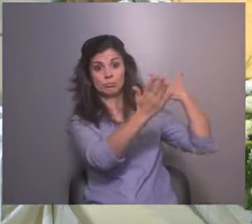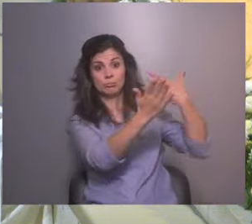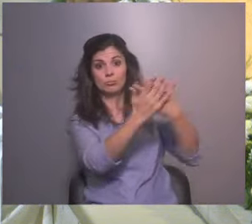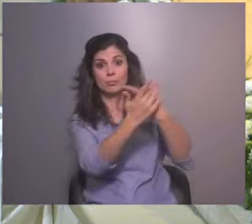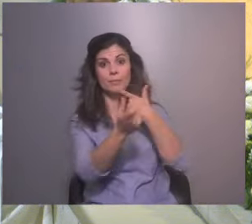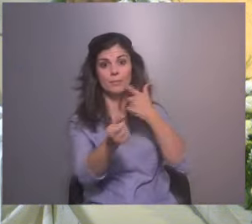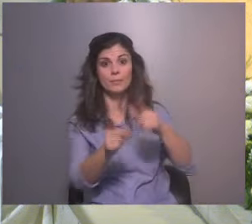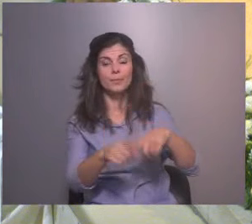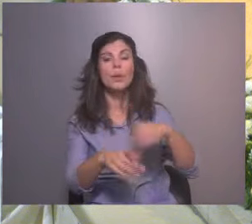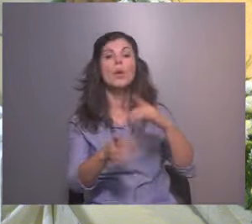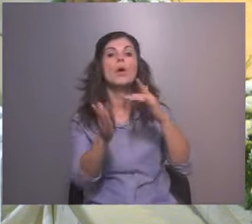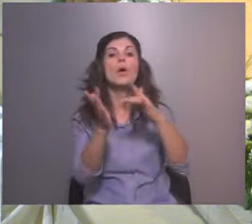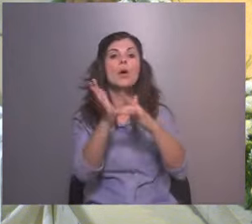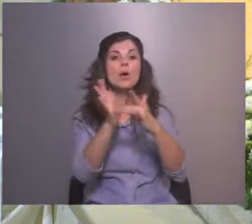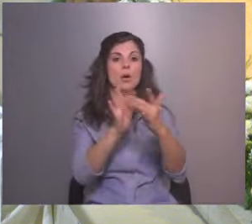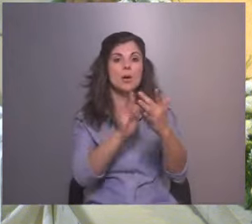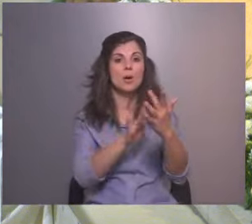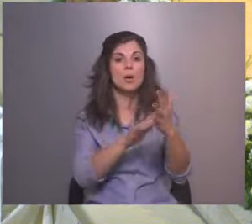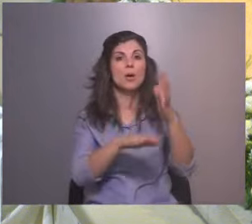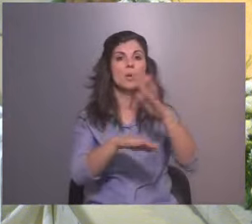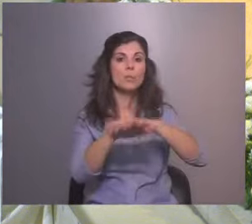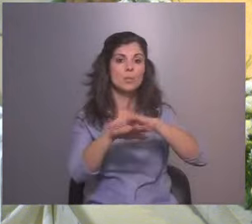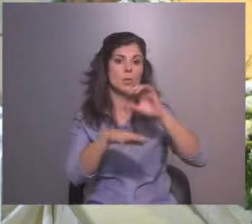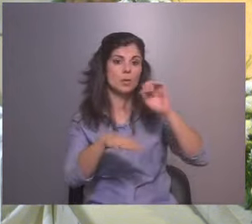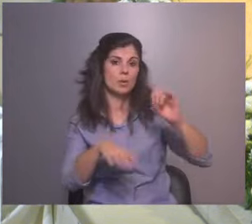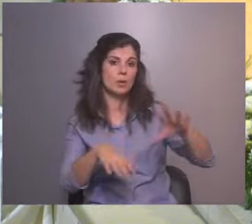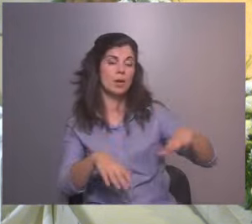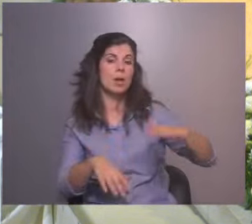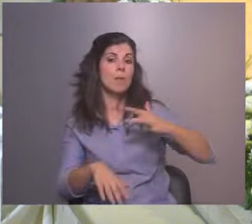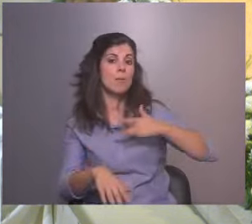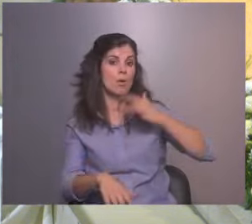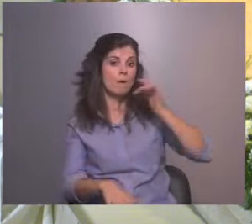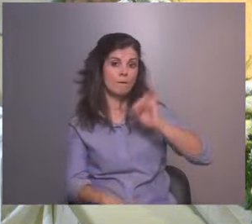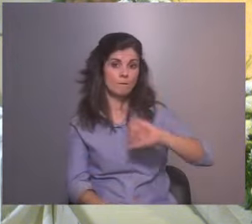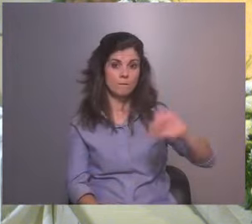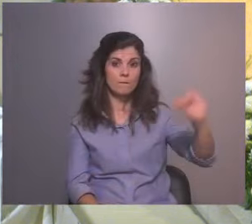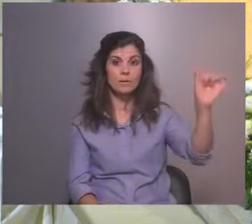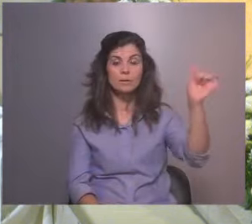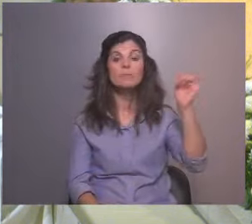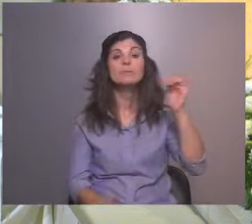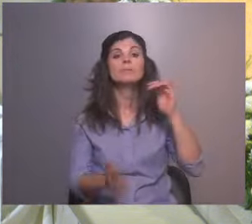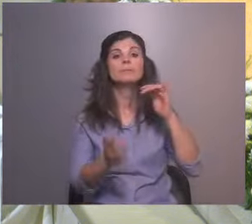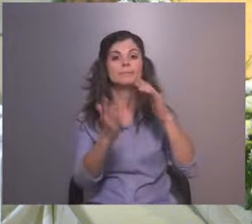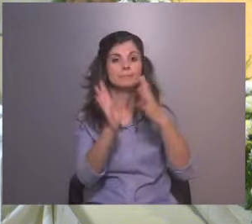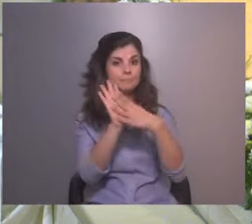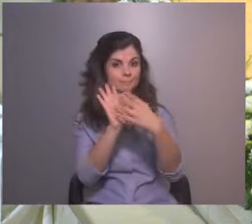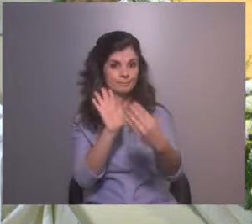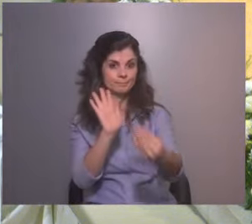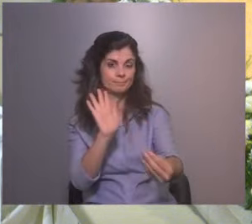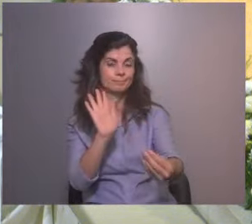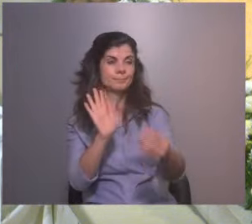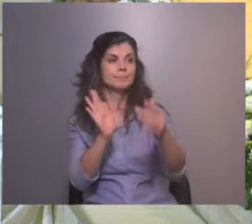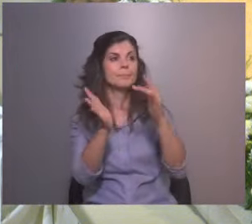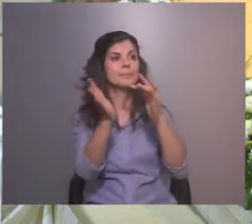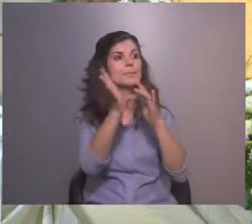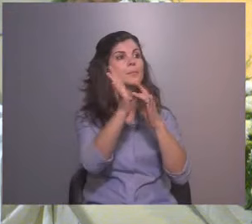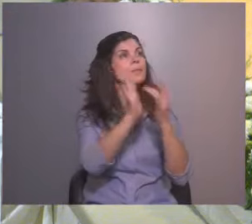Imaculado Coração de